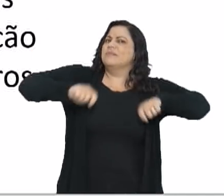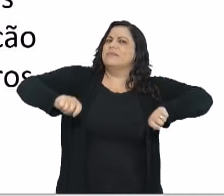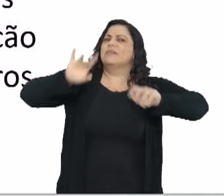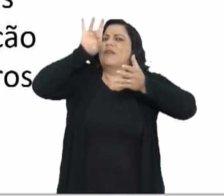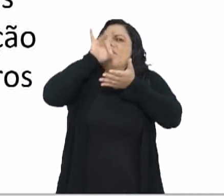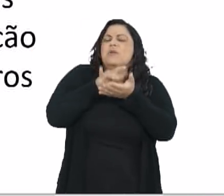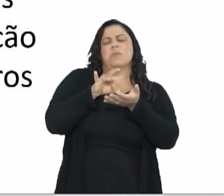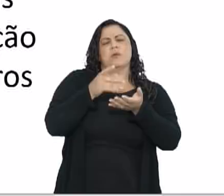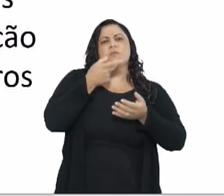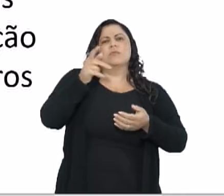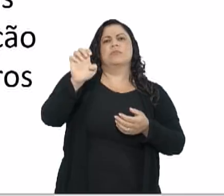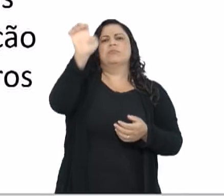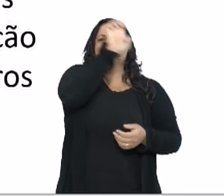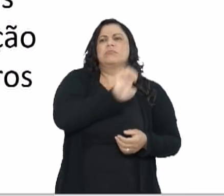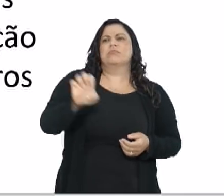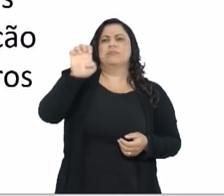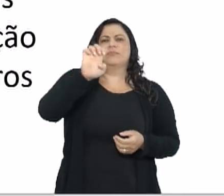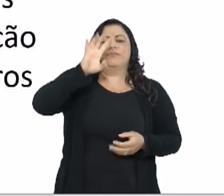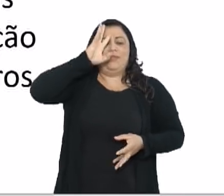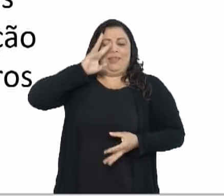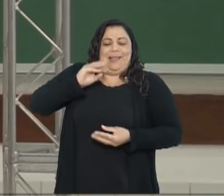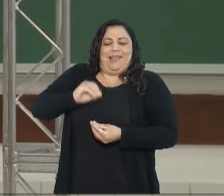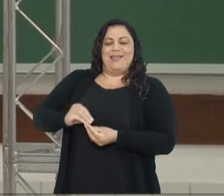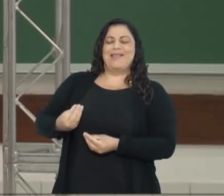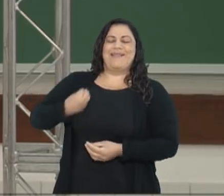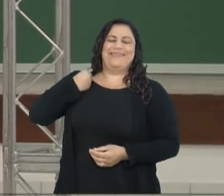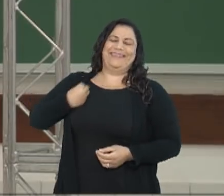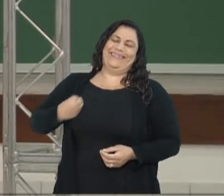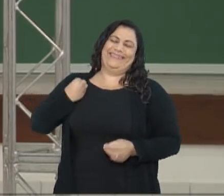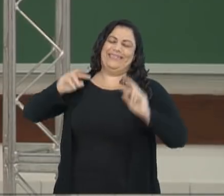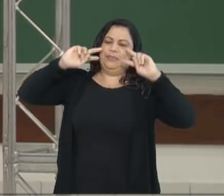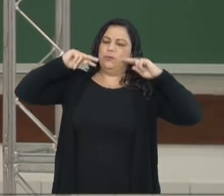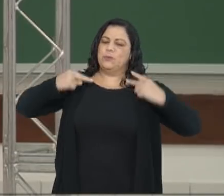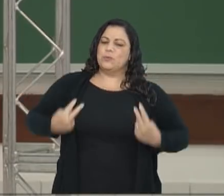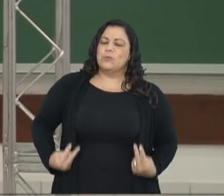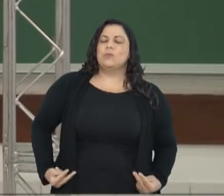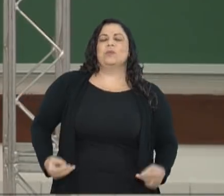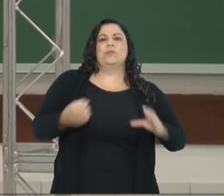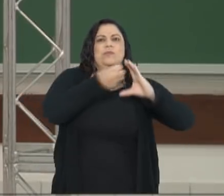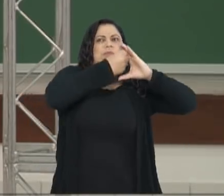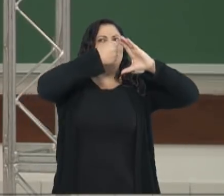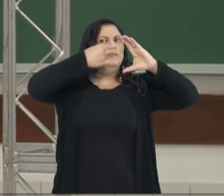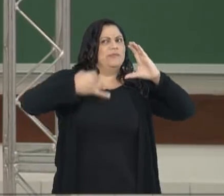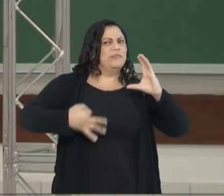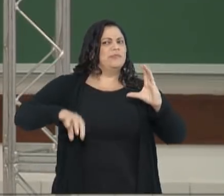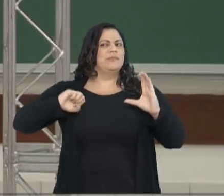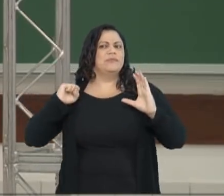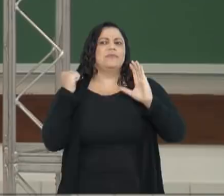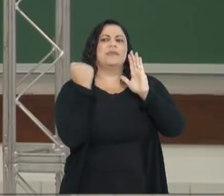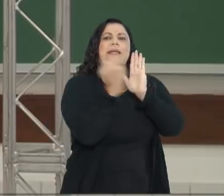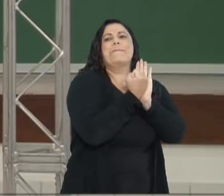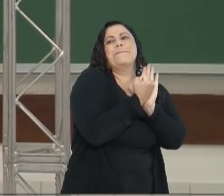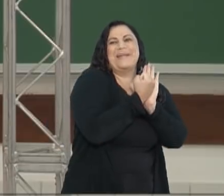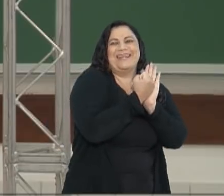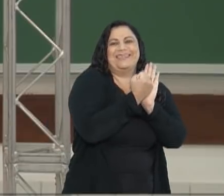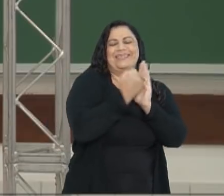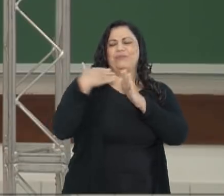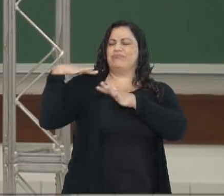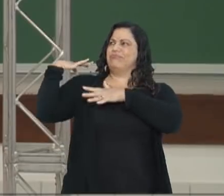grandes realizações humanas? Então ali bem no início nós falamos disso, né? Características que marcam os